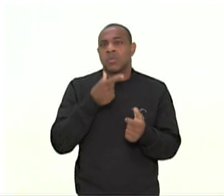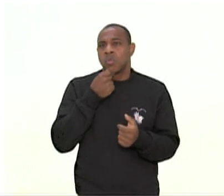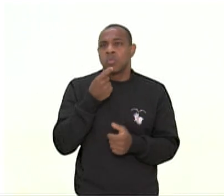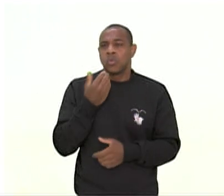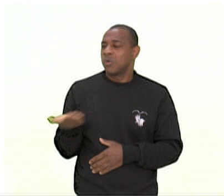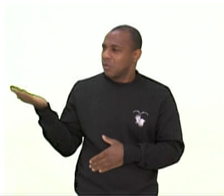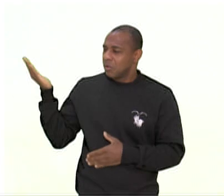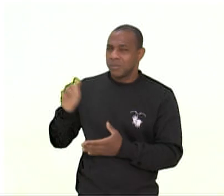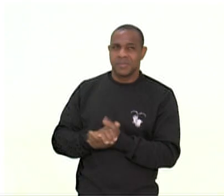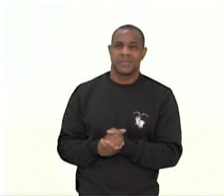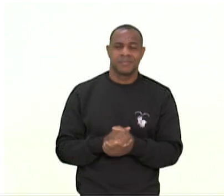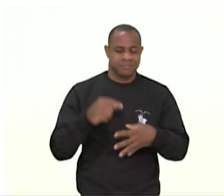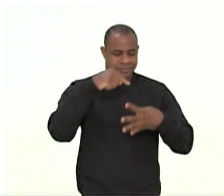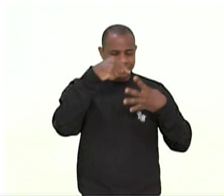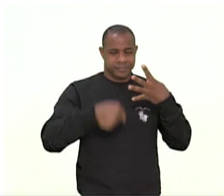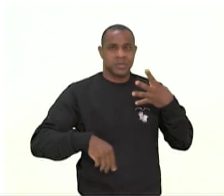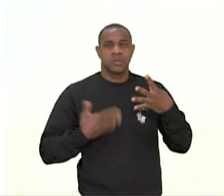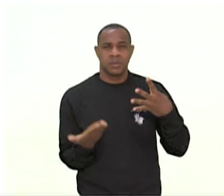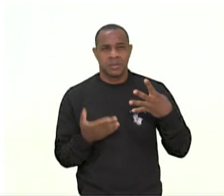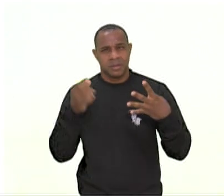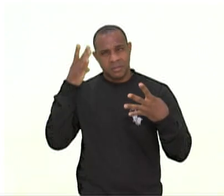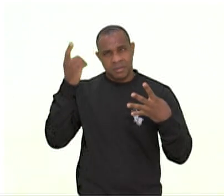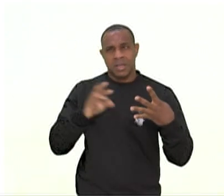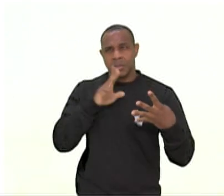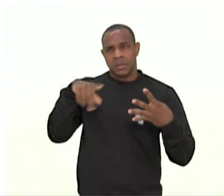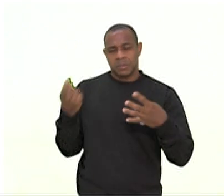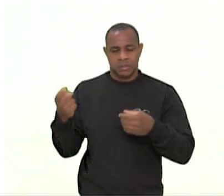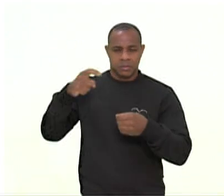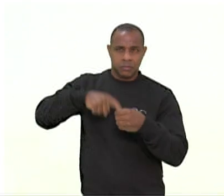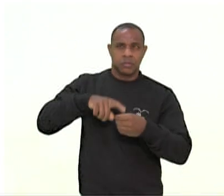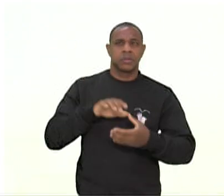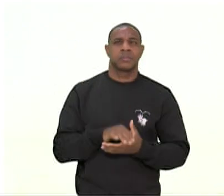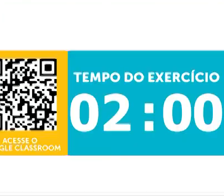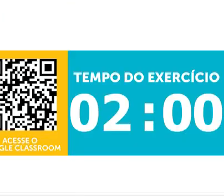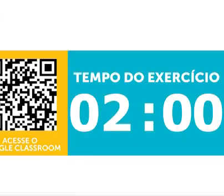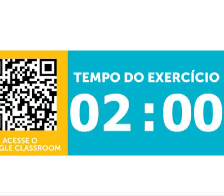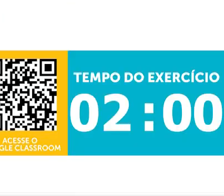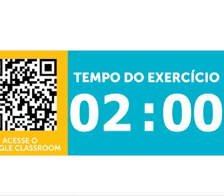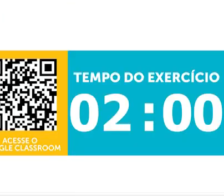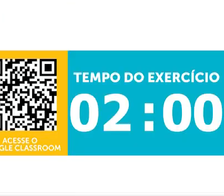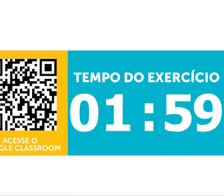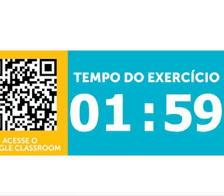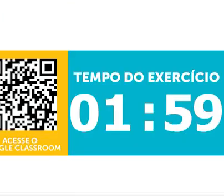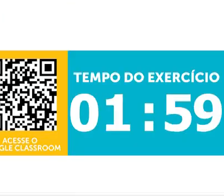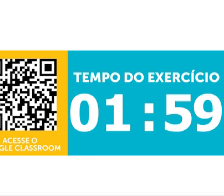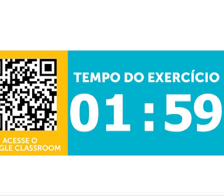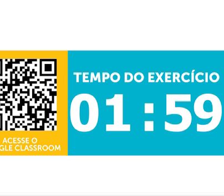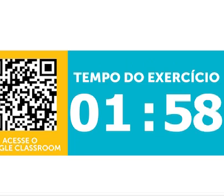fala sério, essa é fácil, né? Se é fácil, responde aí, acerta em cheio.